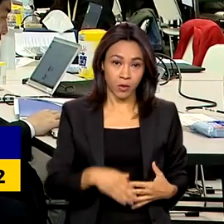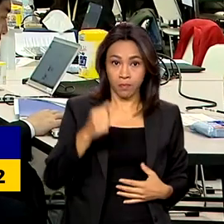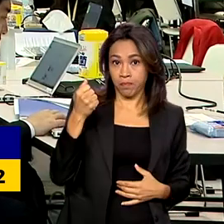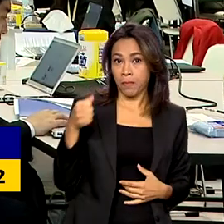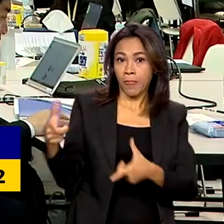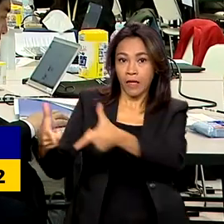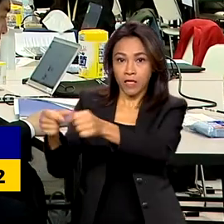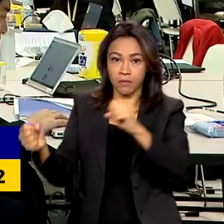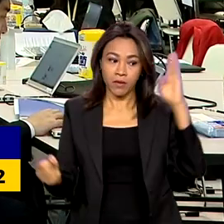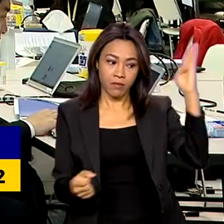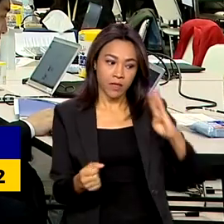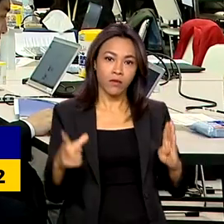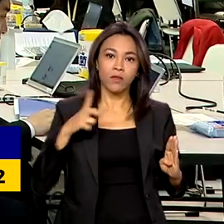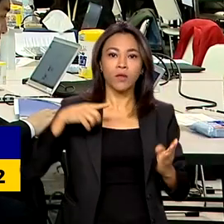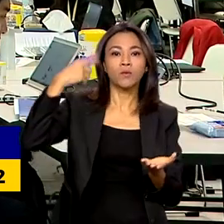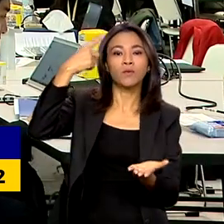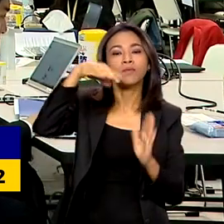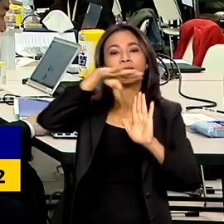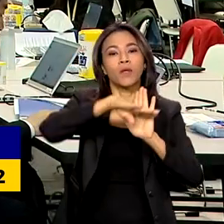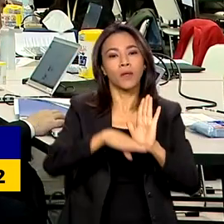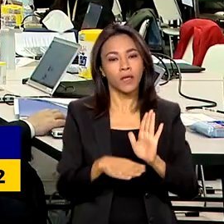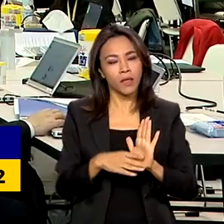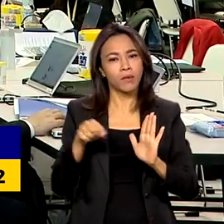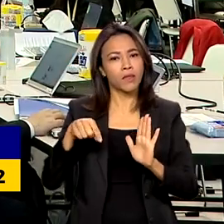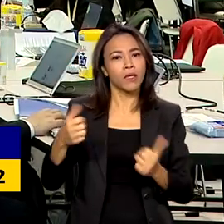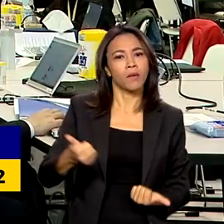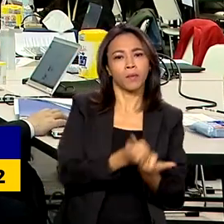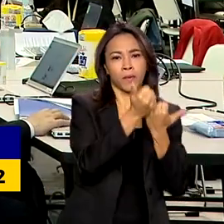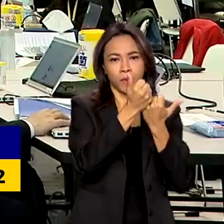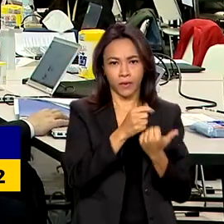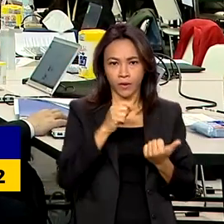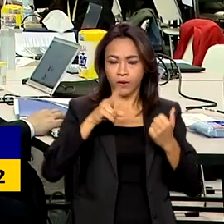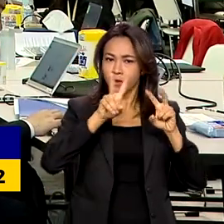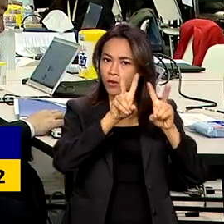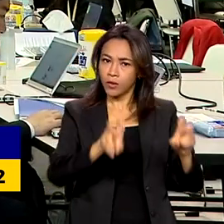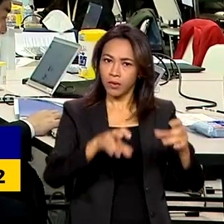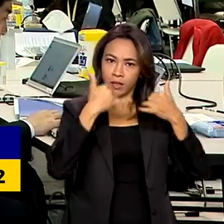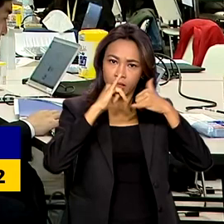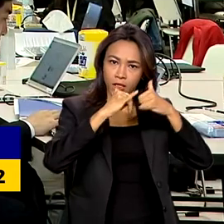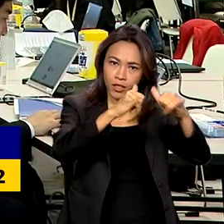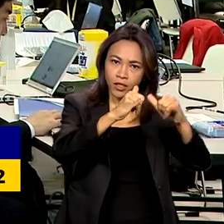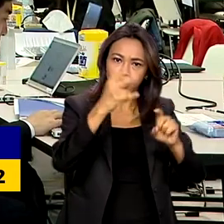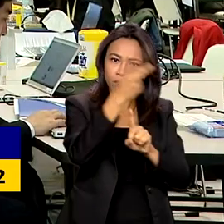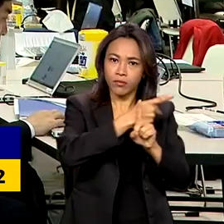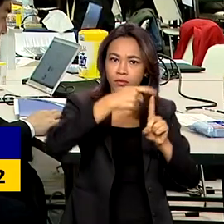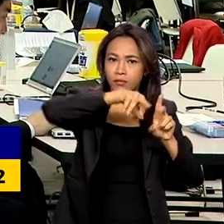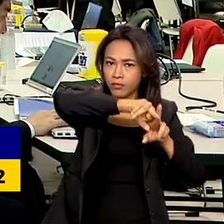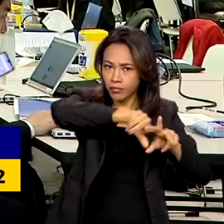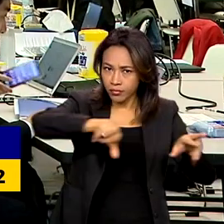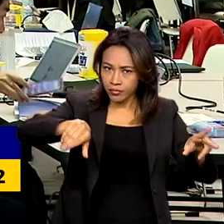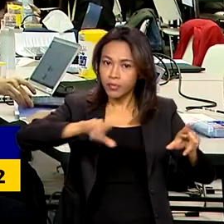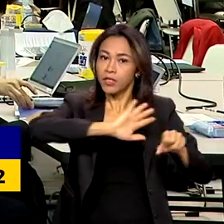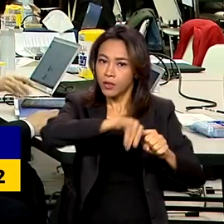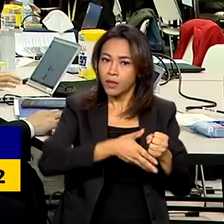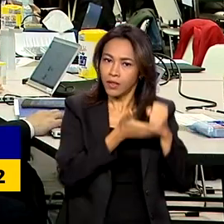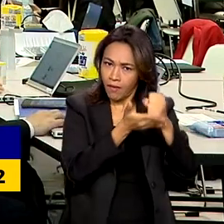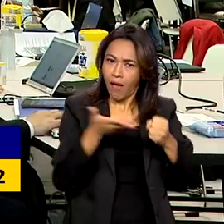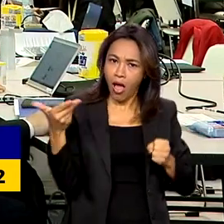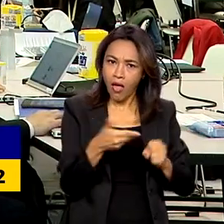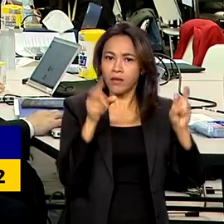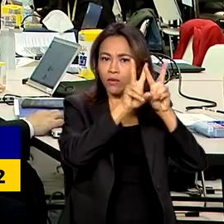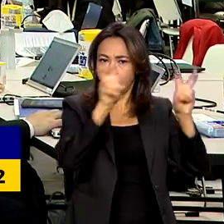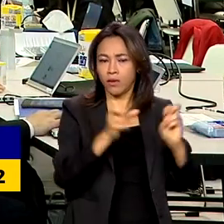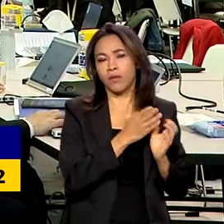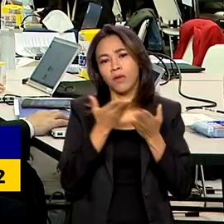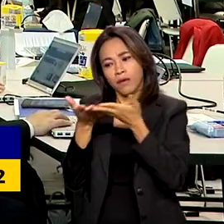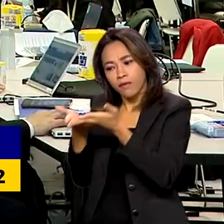cooperação técnica que contribui para o desenvolvimento de energia limpa e sustentável. Esse, aliás, vai ser um dos temas tratados aqui na